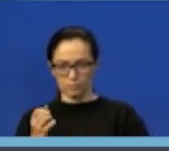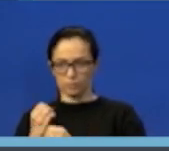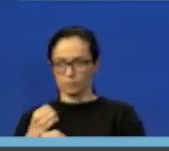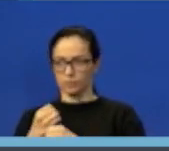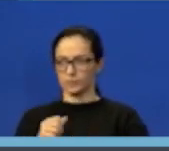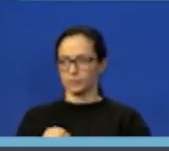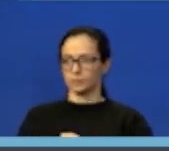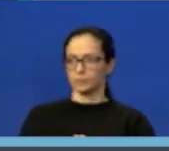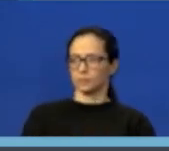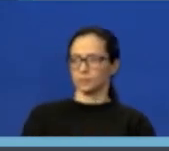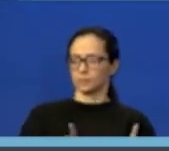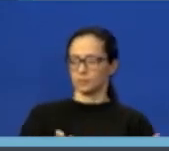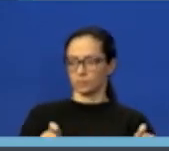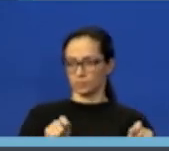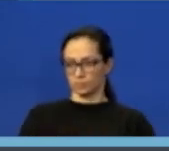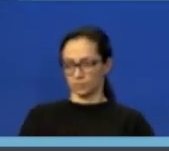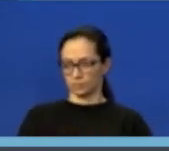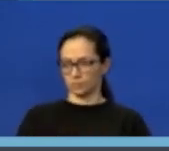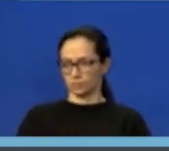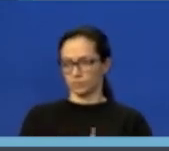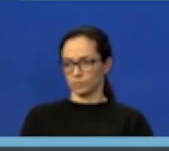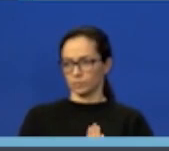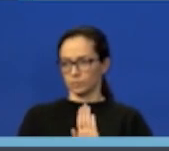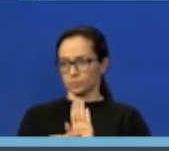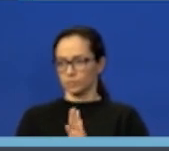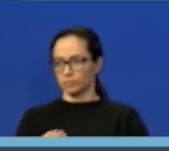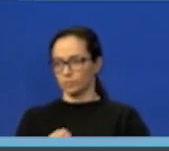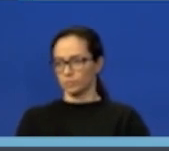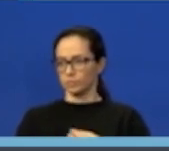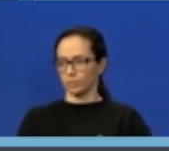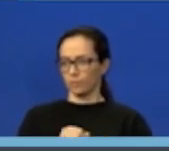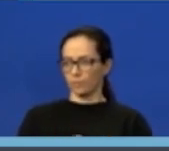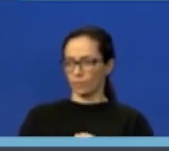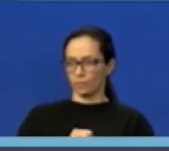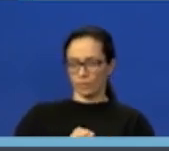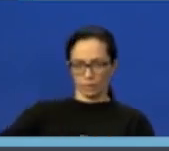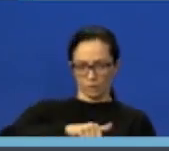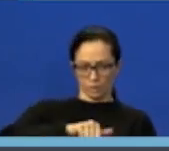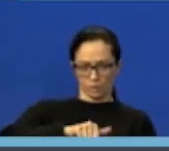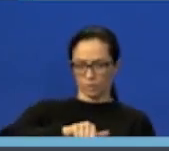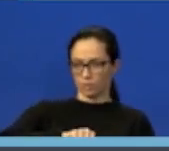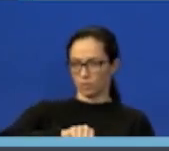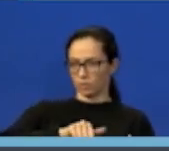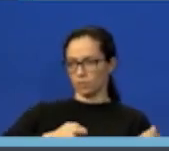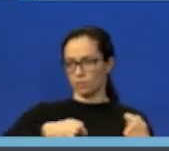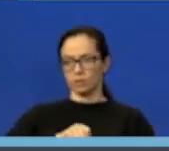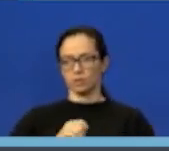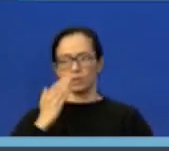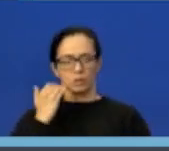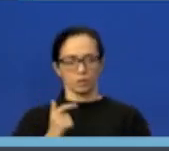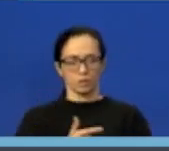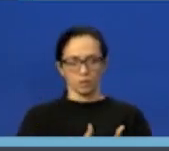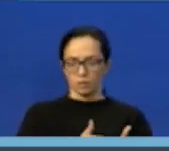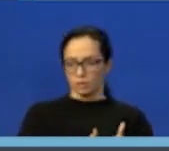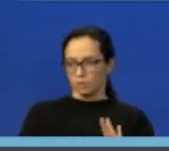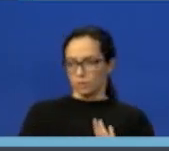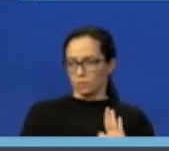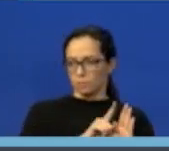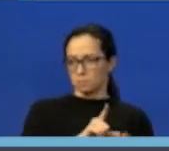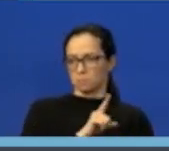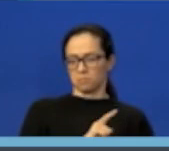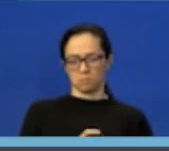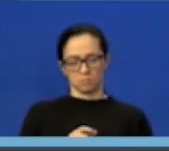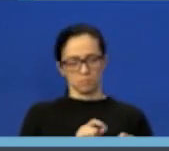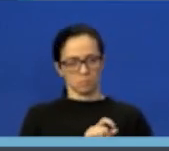exame. As indicações são principalmente através para avaliação, né, de suspeita de infecções prévias, como, por exemplo, culturas